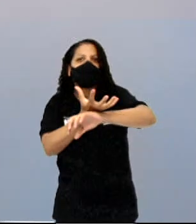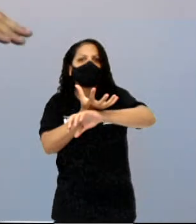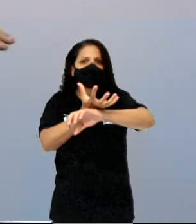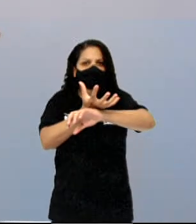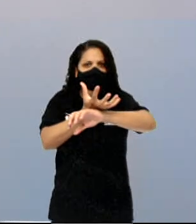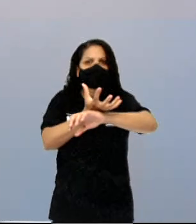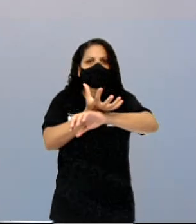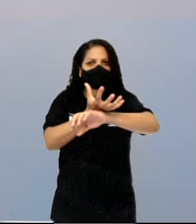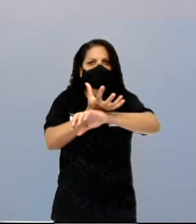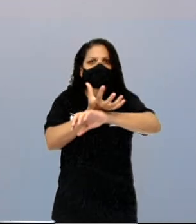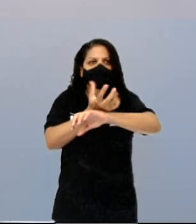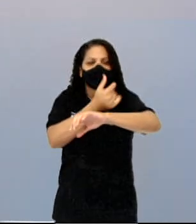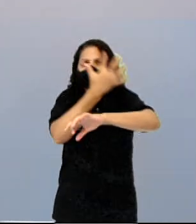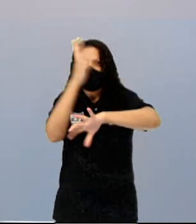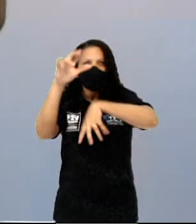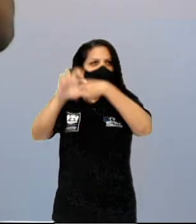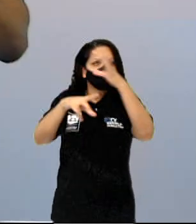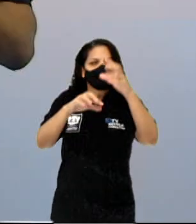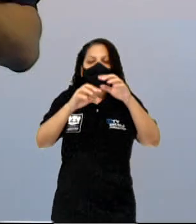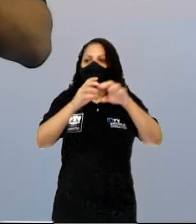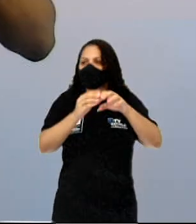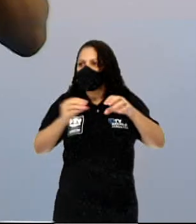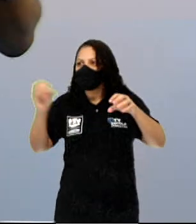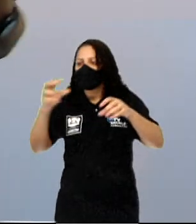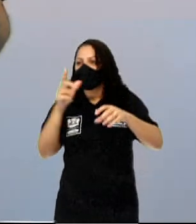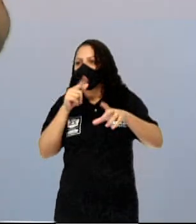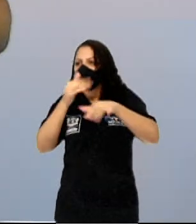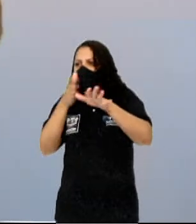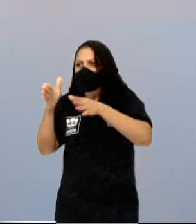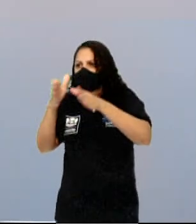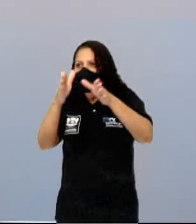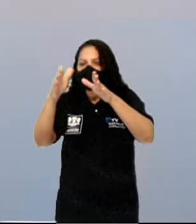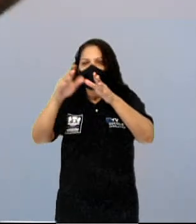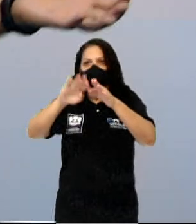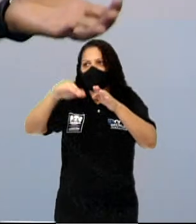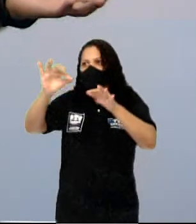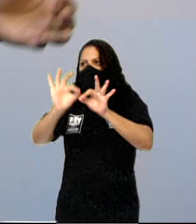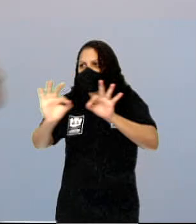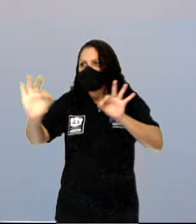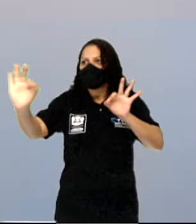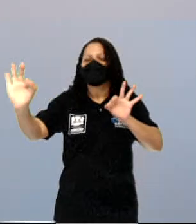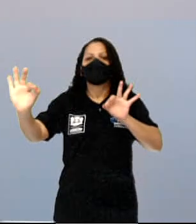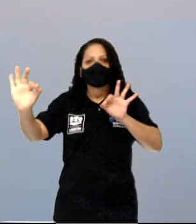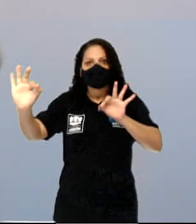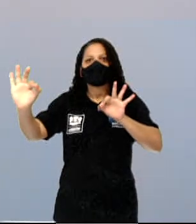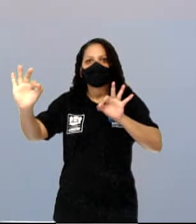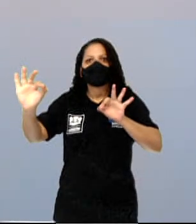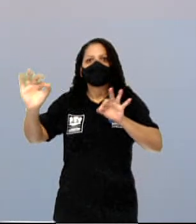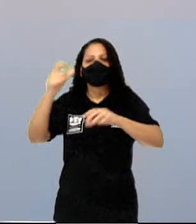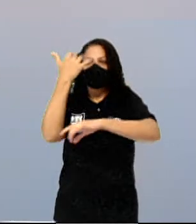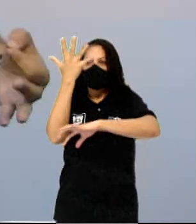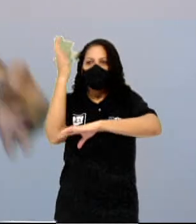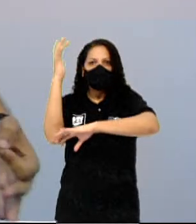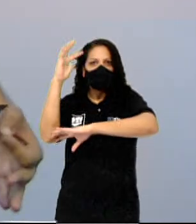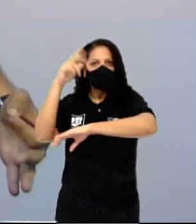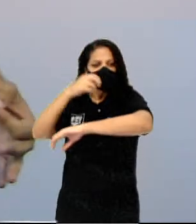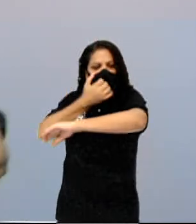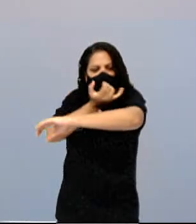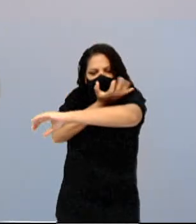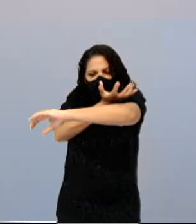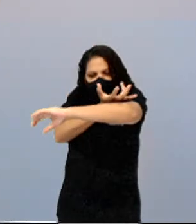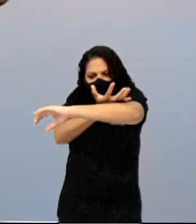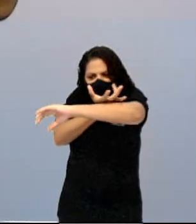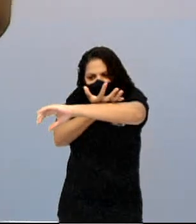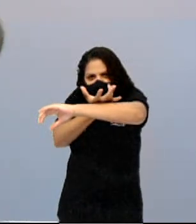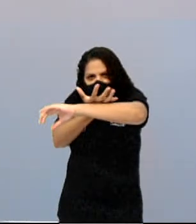medida que eu me distancio dos rios, você tem uma mata mais rala, mais rasteira. Então nós estamos falando de um domínio morfoclimático